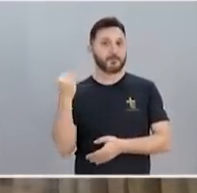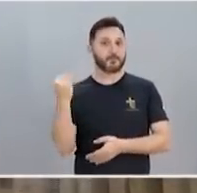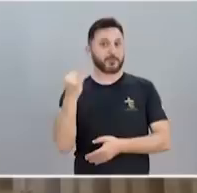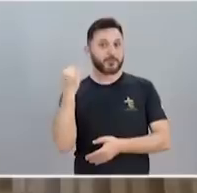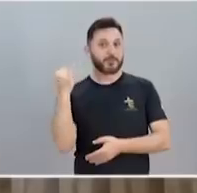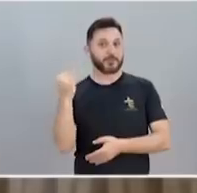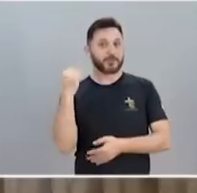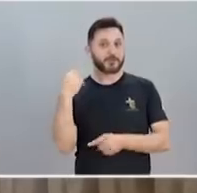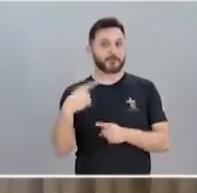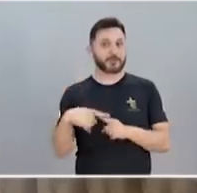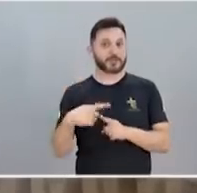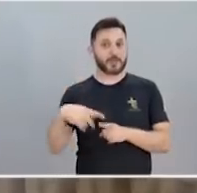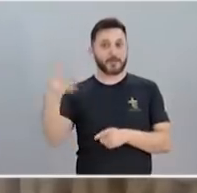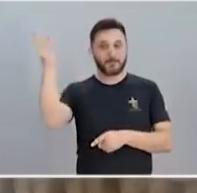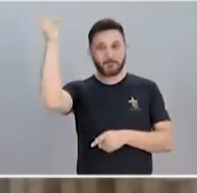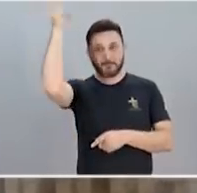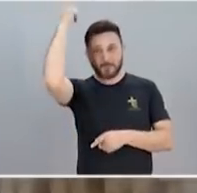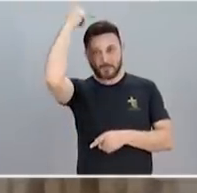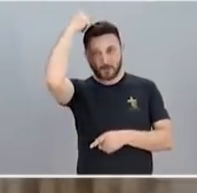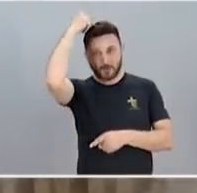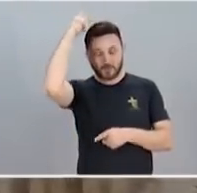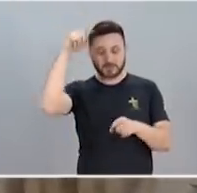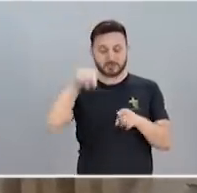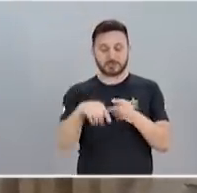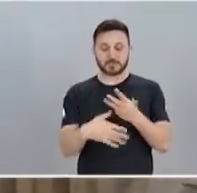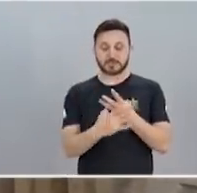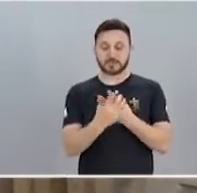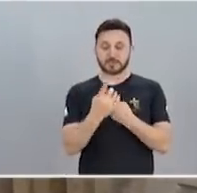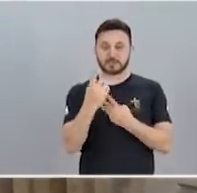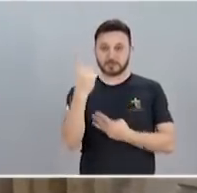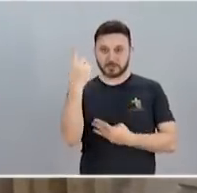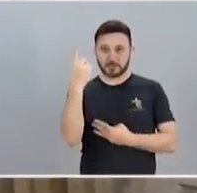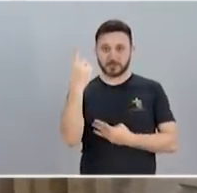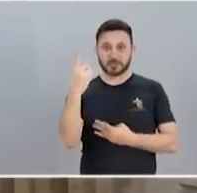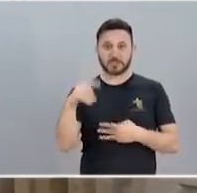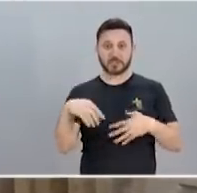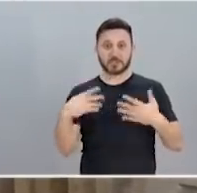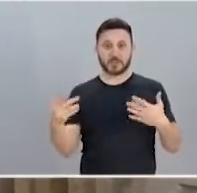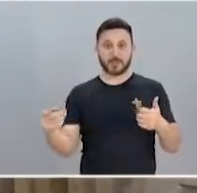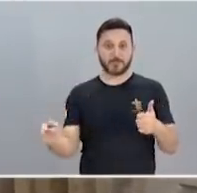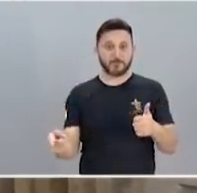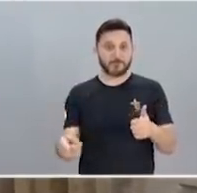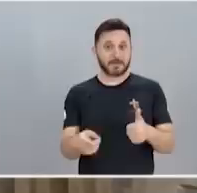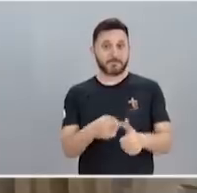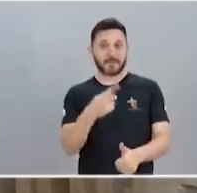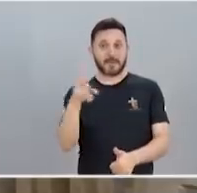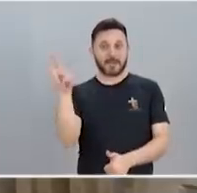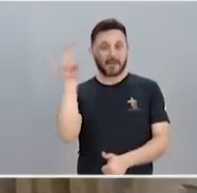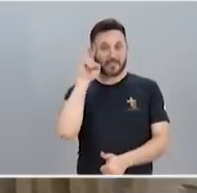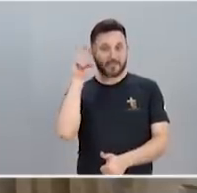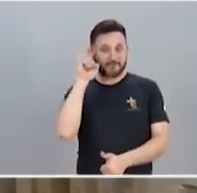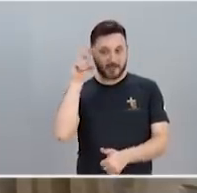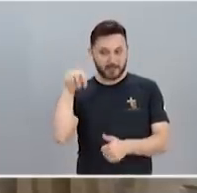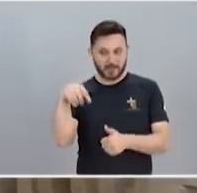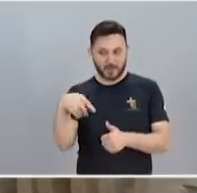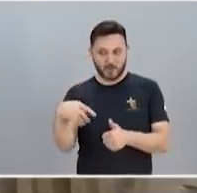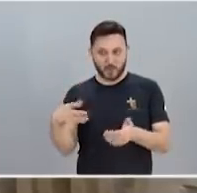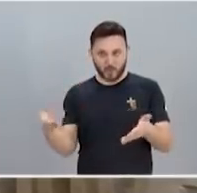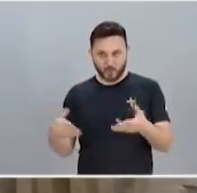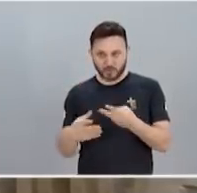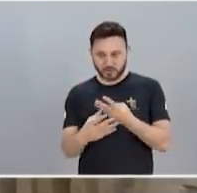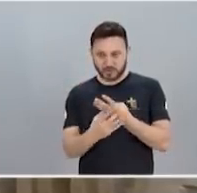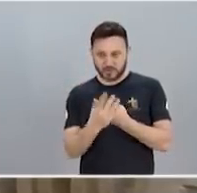celebra Pentecostes, Santíssima Trindade, para então, na primeira quinta-feira, depois da Santíssima